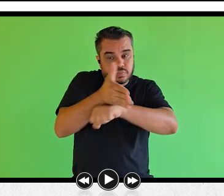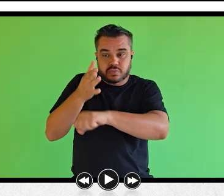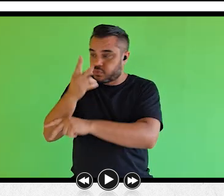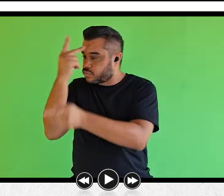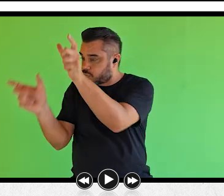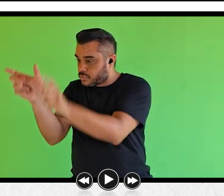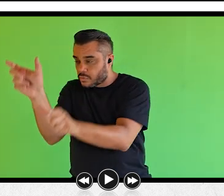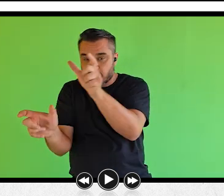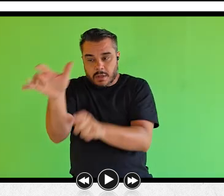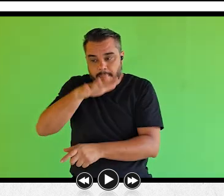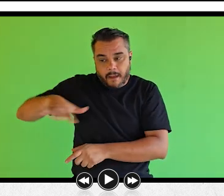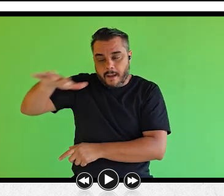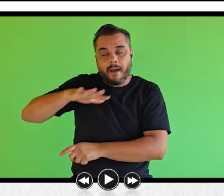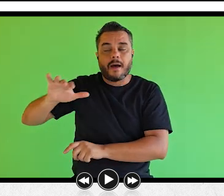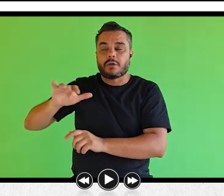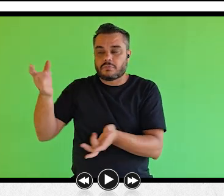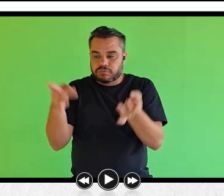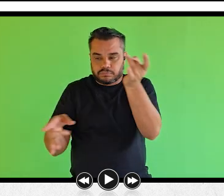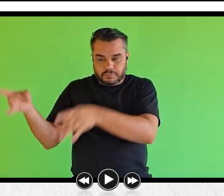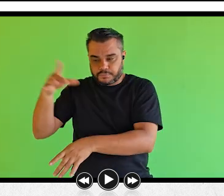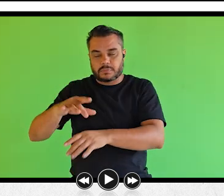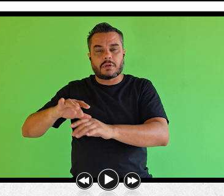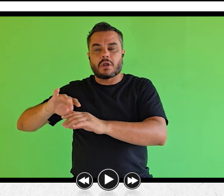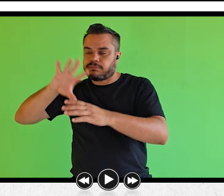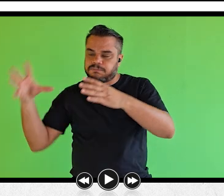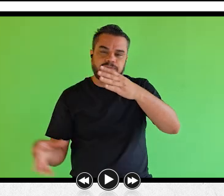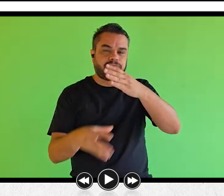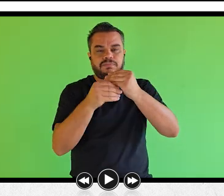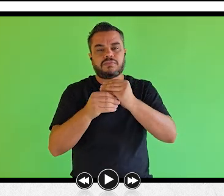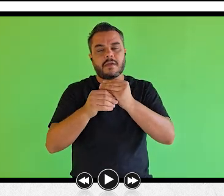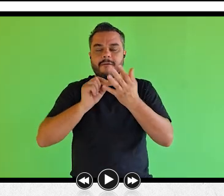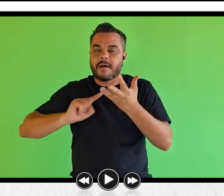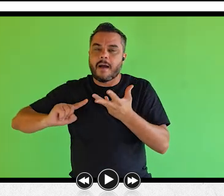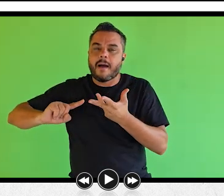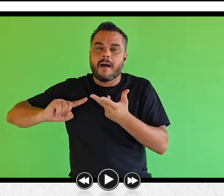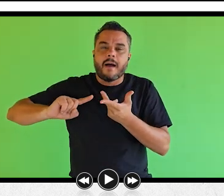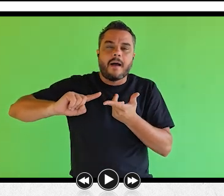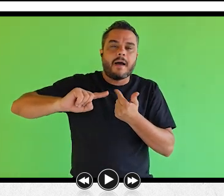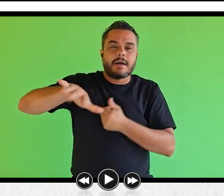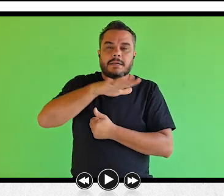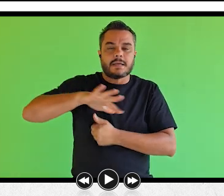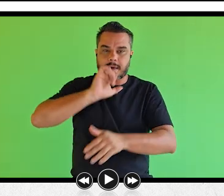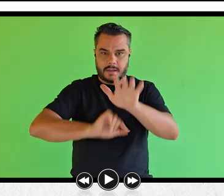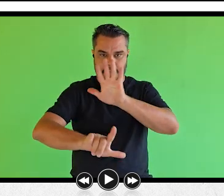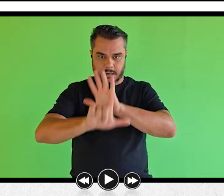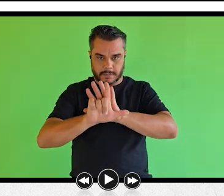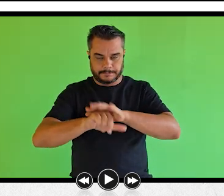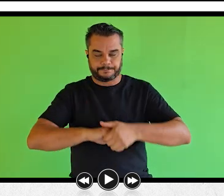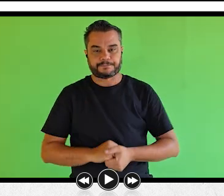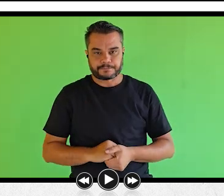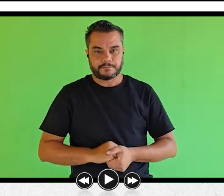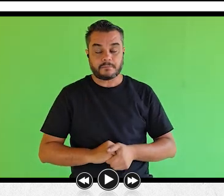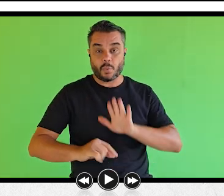é mencionado em diversos dispositivos da nossa legislação, né? O artigo 18, por exemplo, fala que